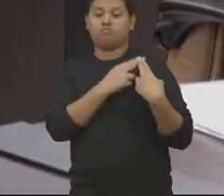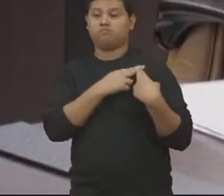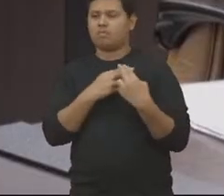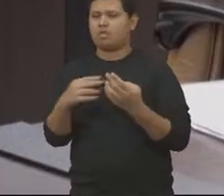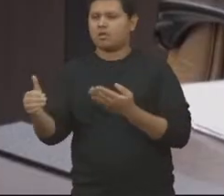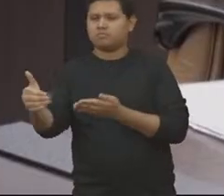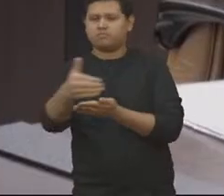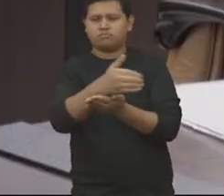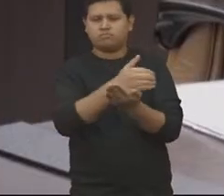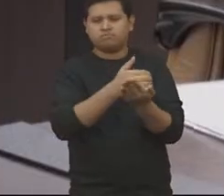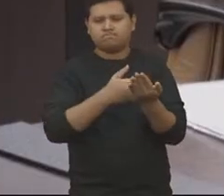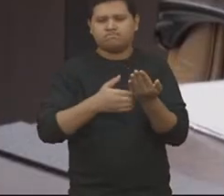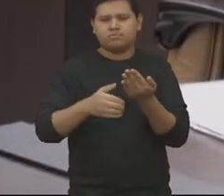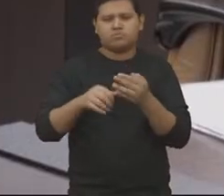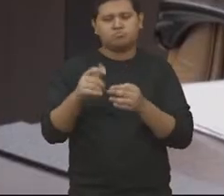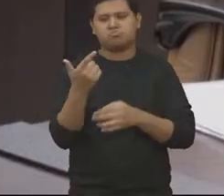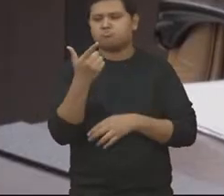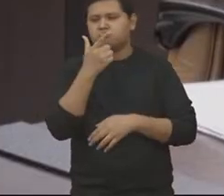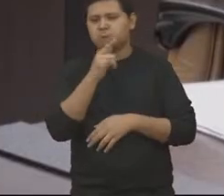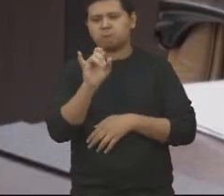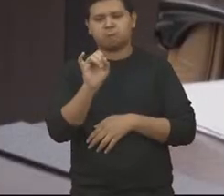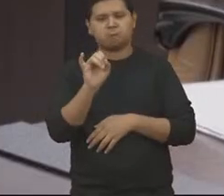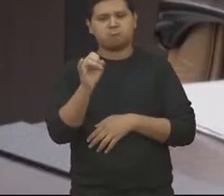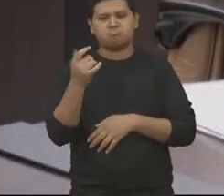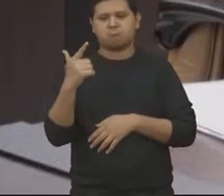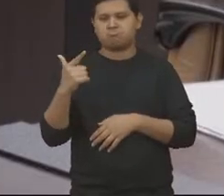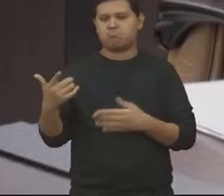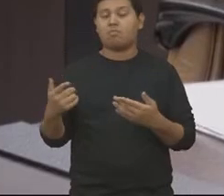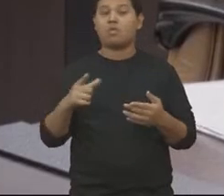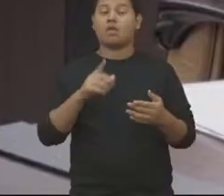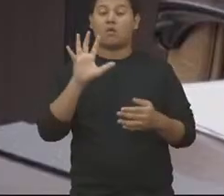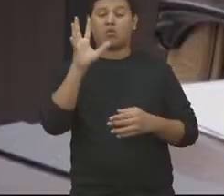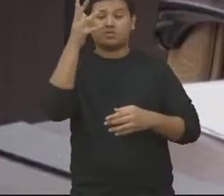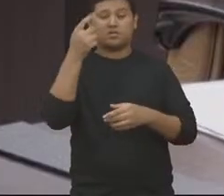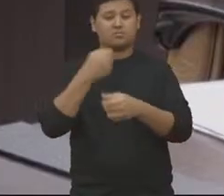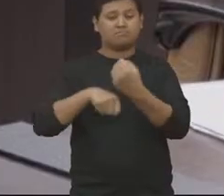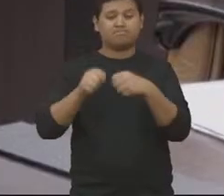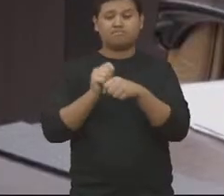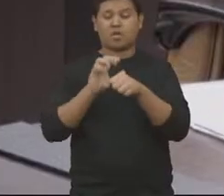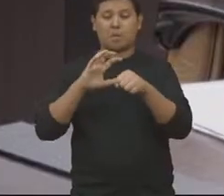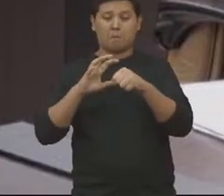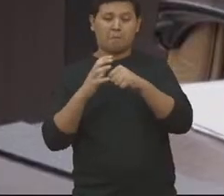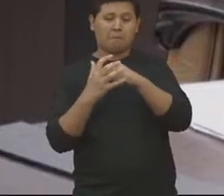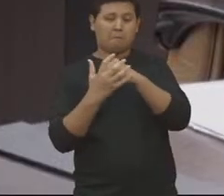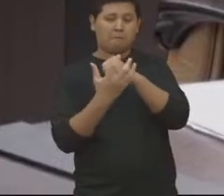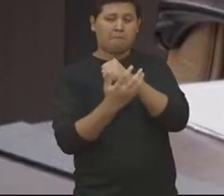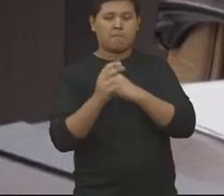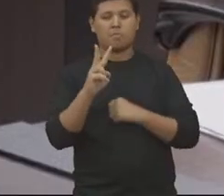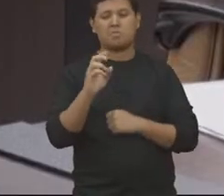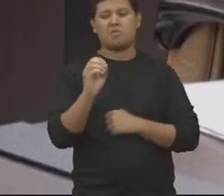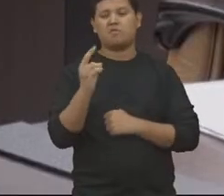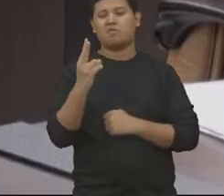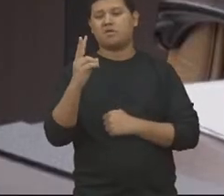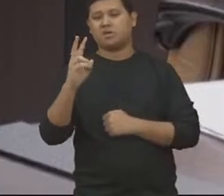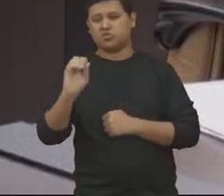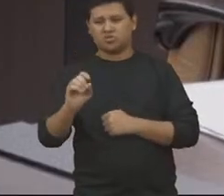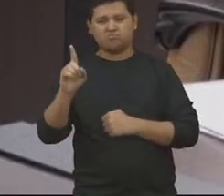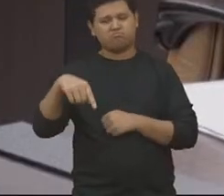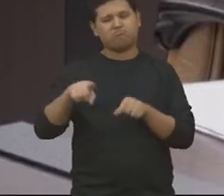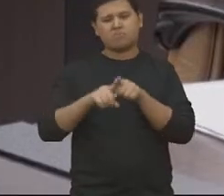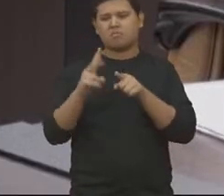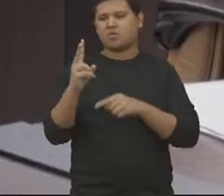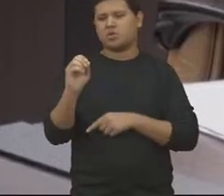Se a gente não tiver nenhuma intercorrência, nós tivemos aí a pandemia em 2021, 2022, que tirou muito